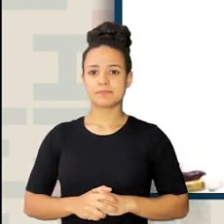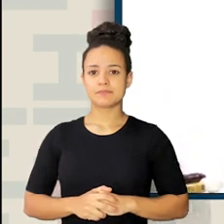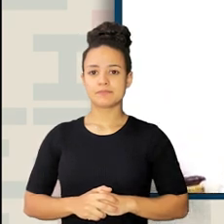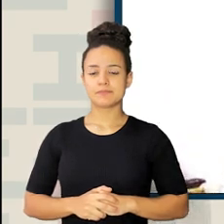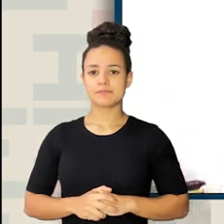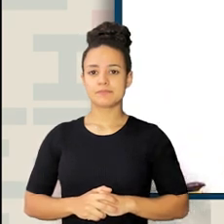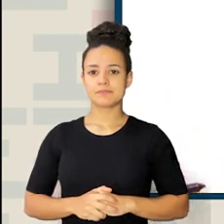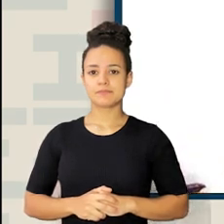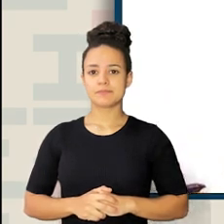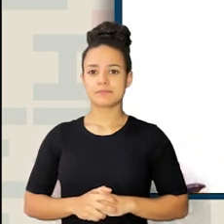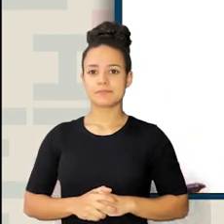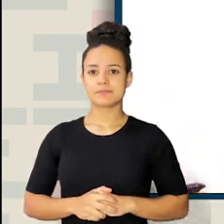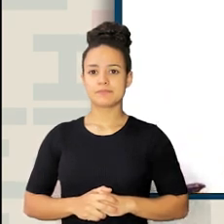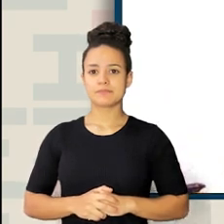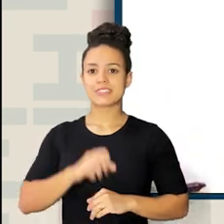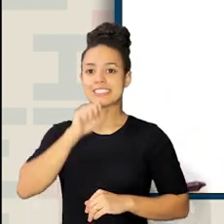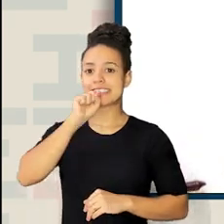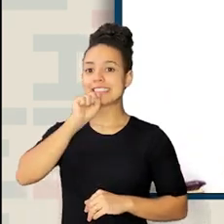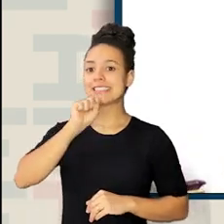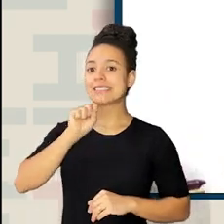Alonga e...